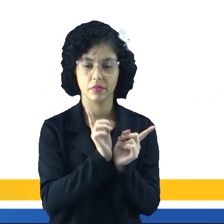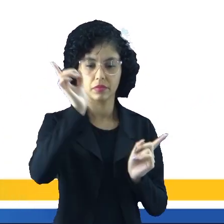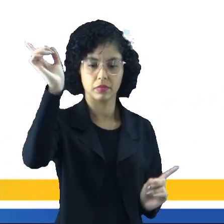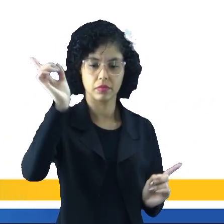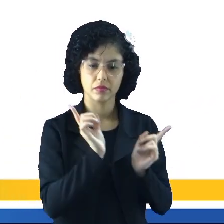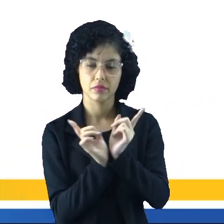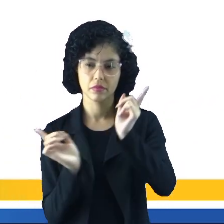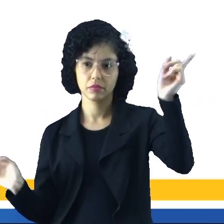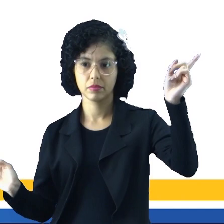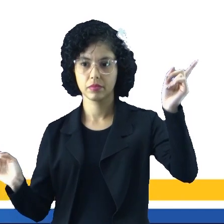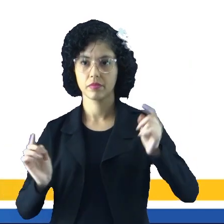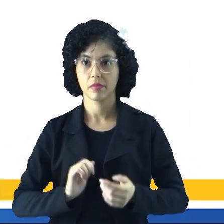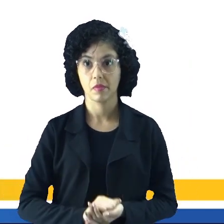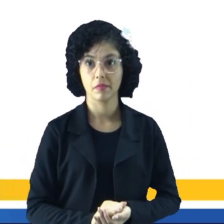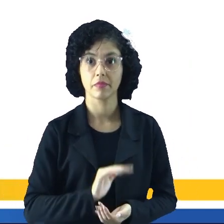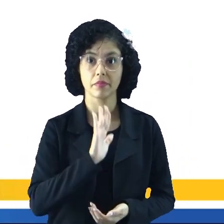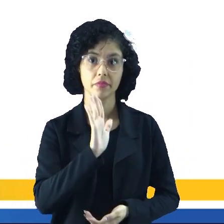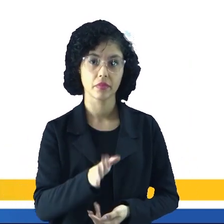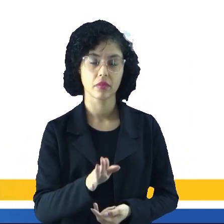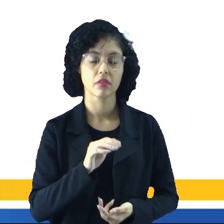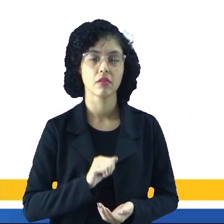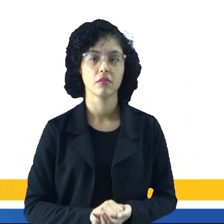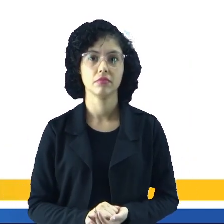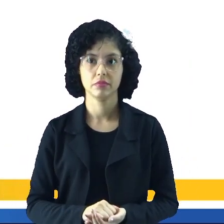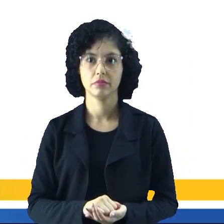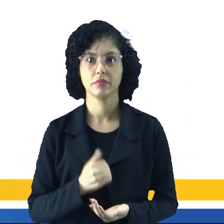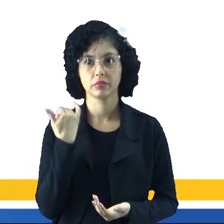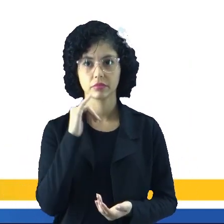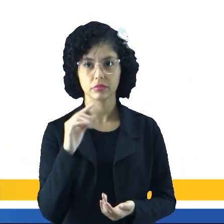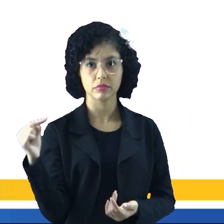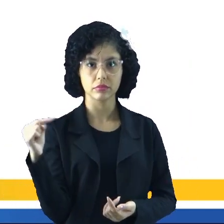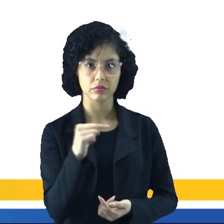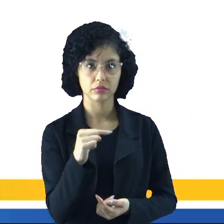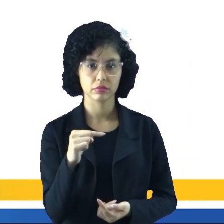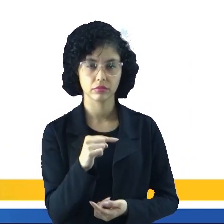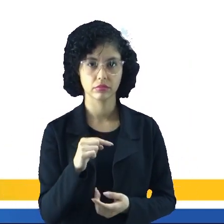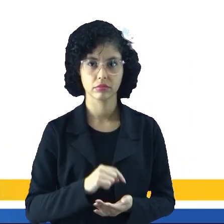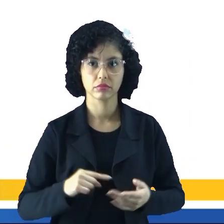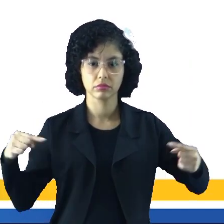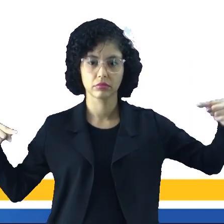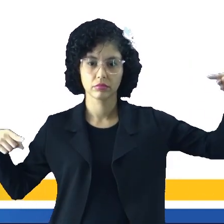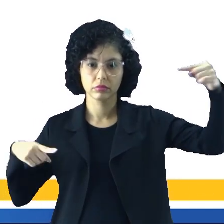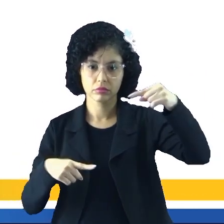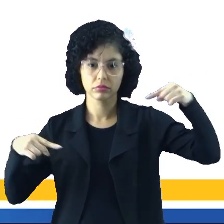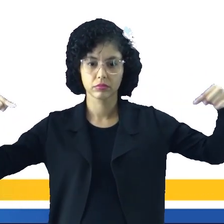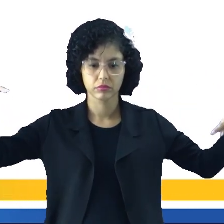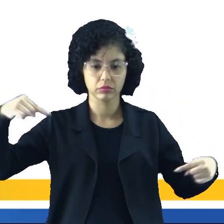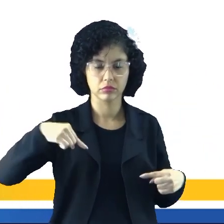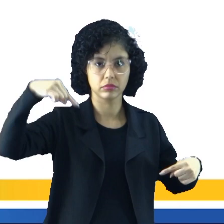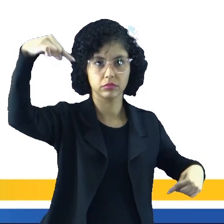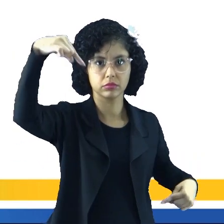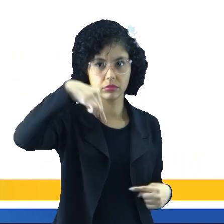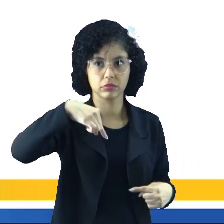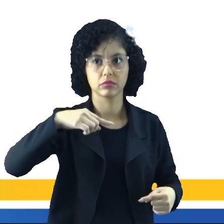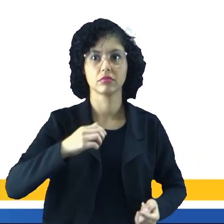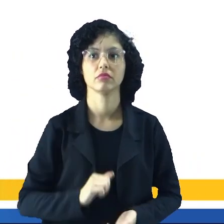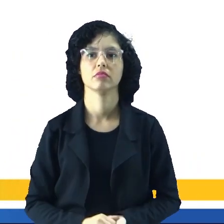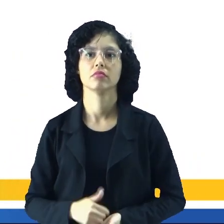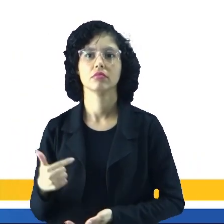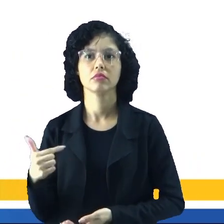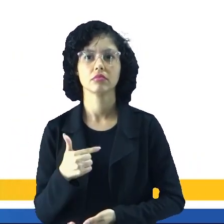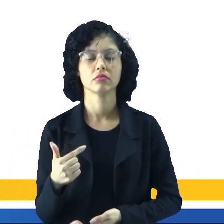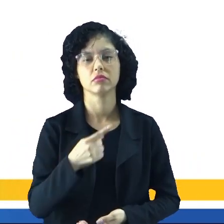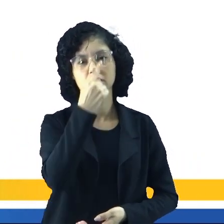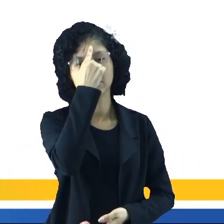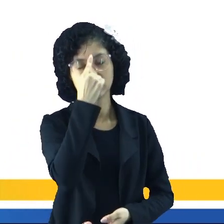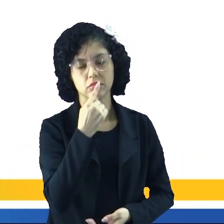carga positiva. Já no campo elétrico das cargas negativas, o sentido vai ser de aproximação. Note que na segunda figura